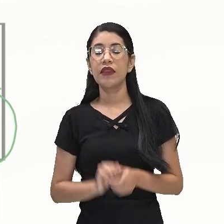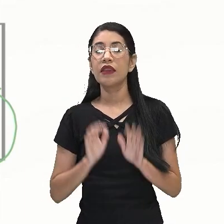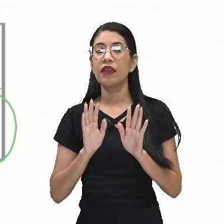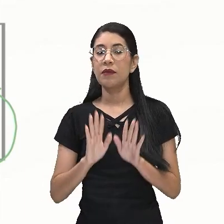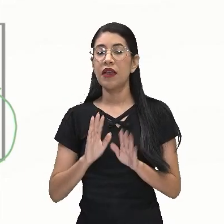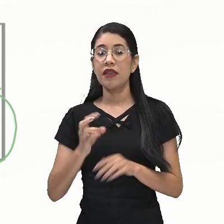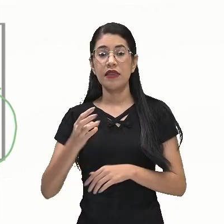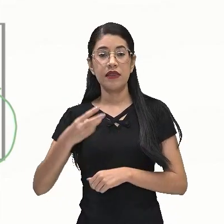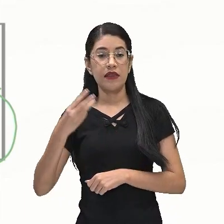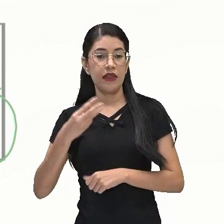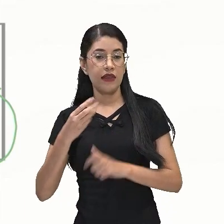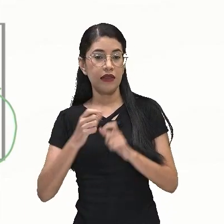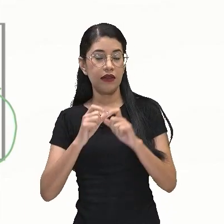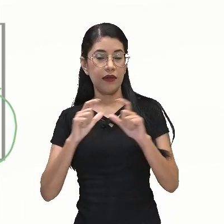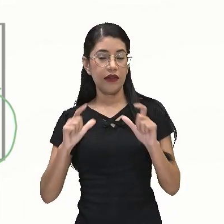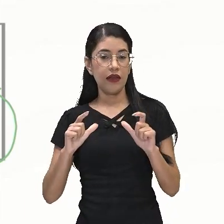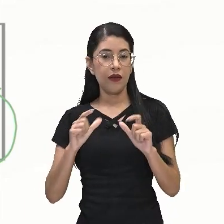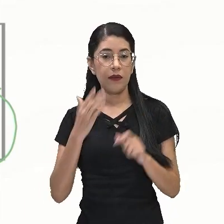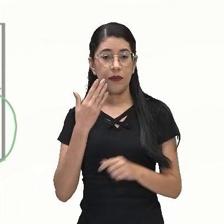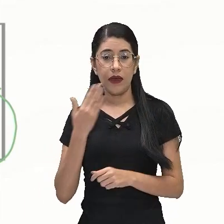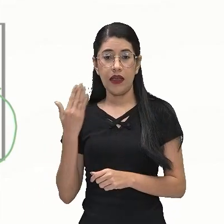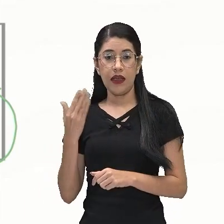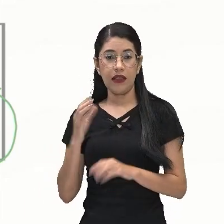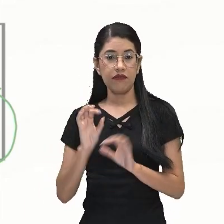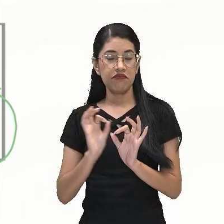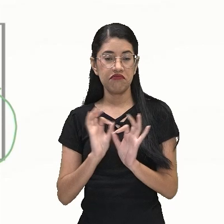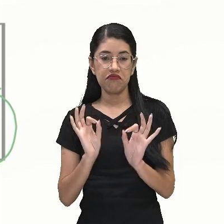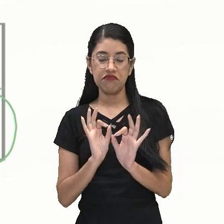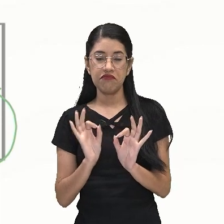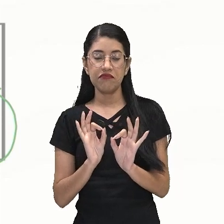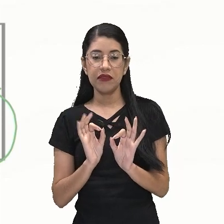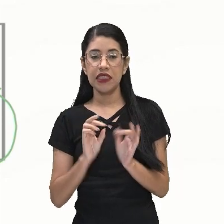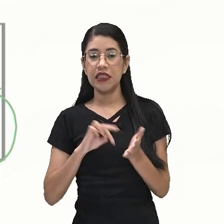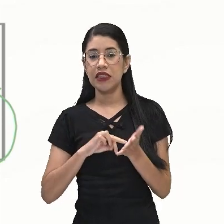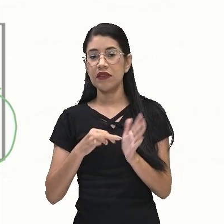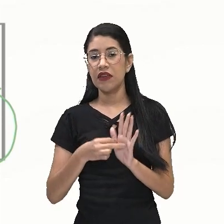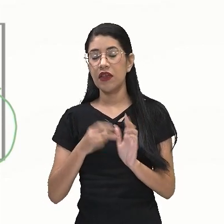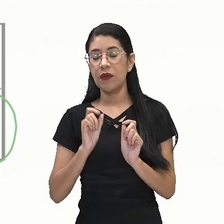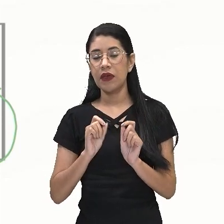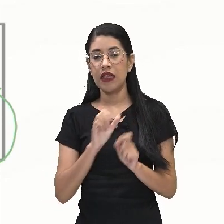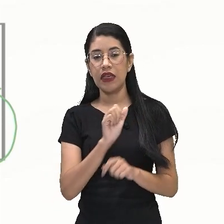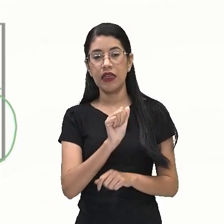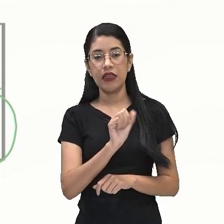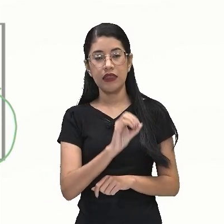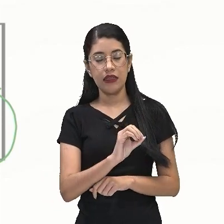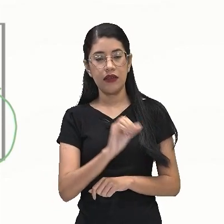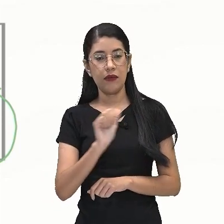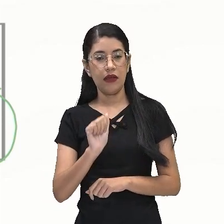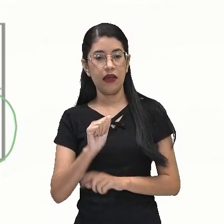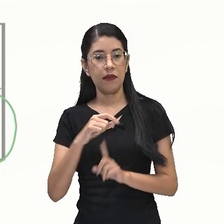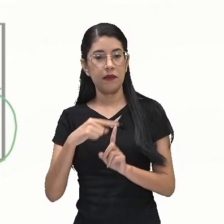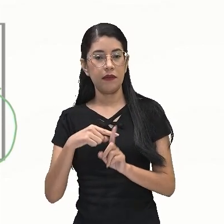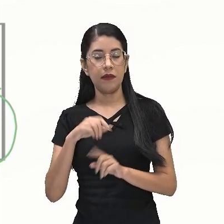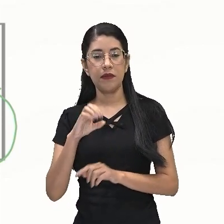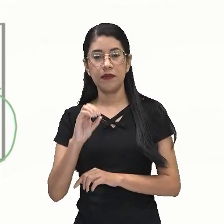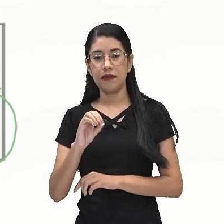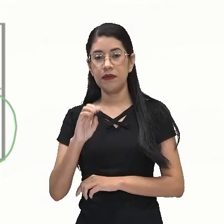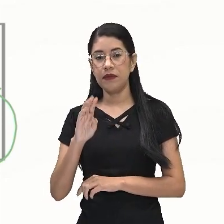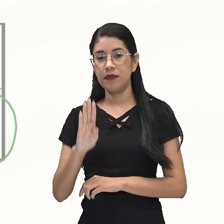terceira equação, ó, observe que aqui não tem nada. O que significa? Que é 0A, né, mais